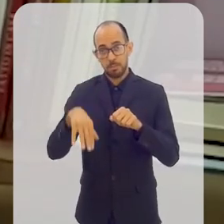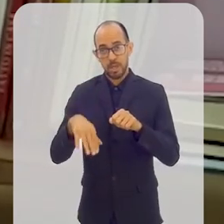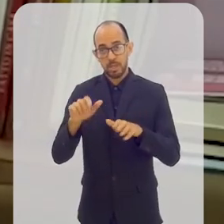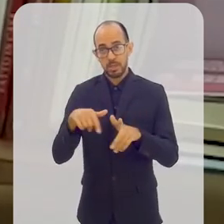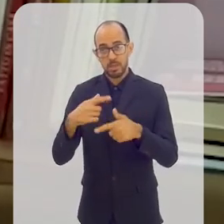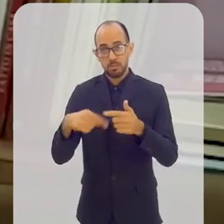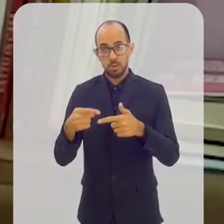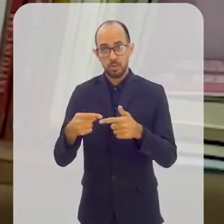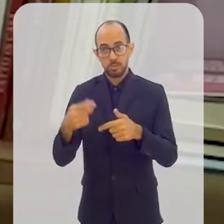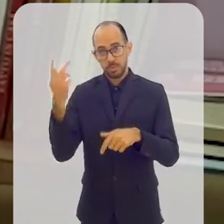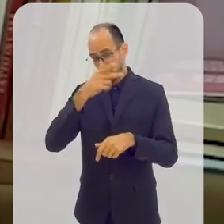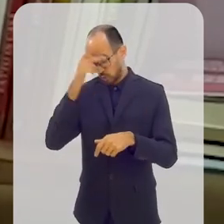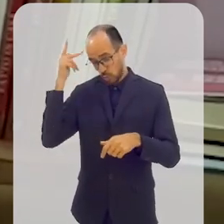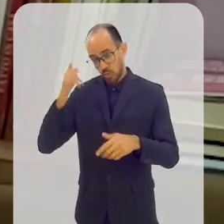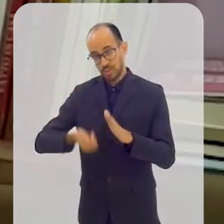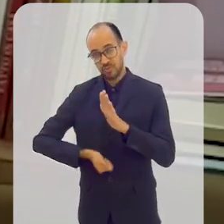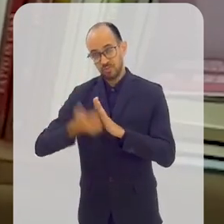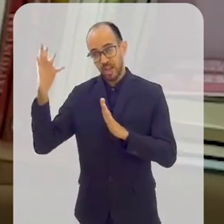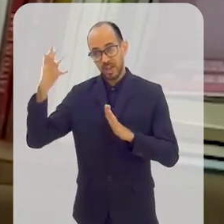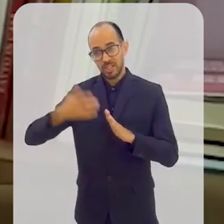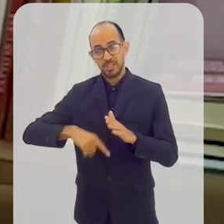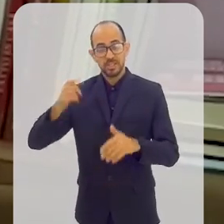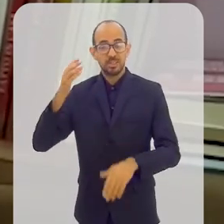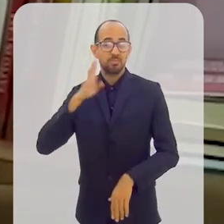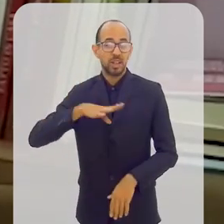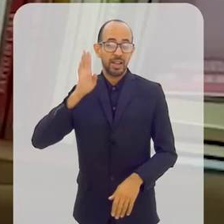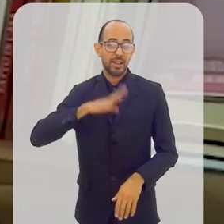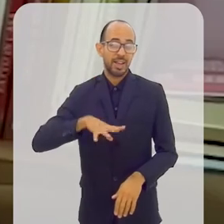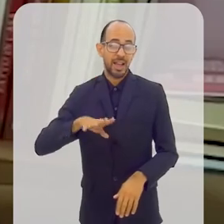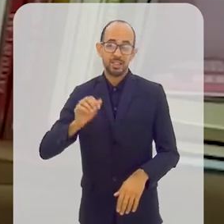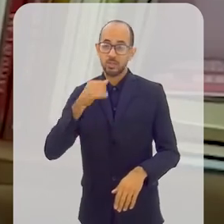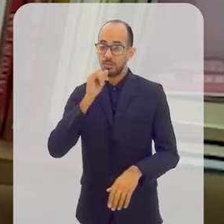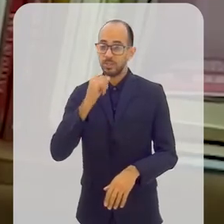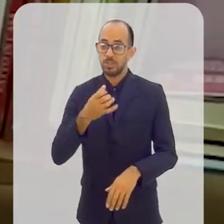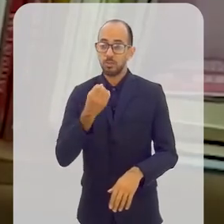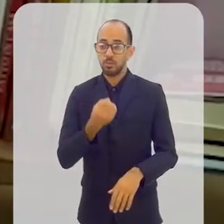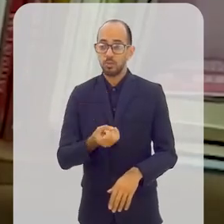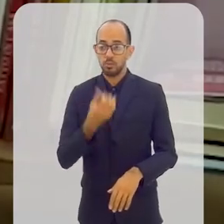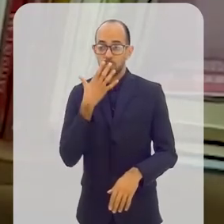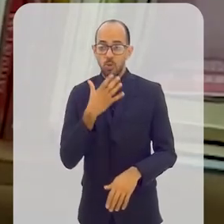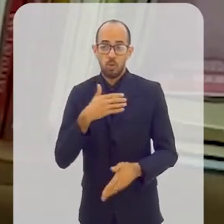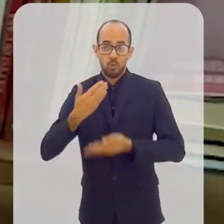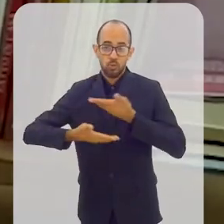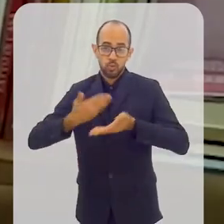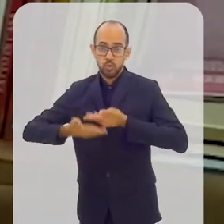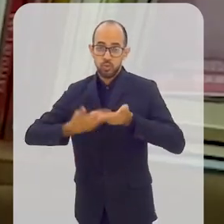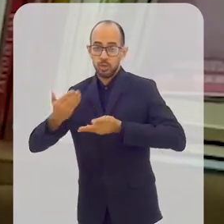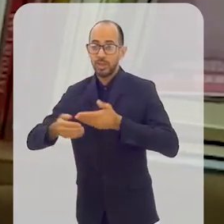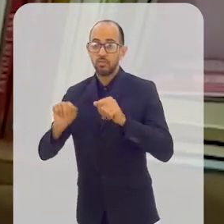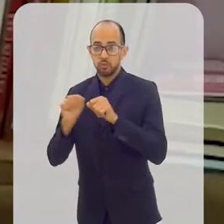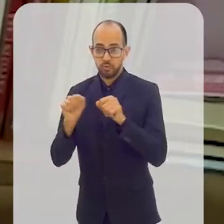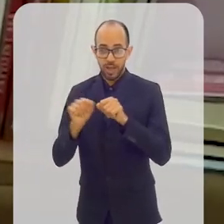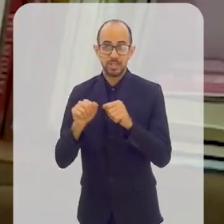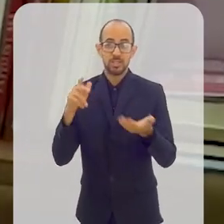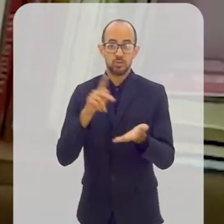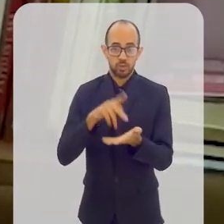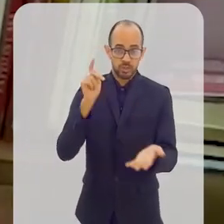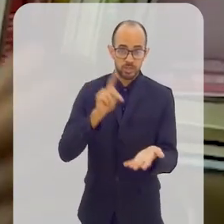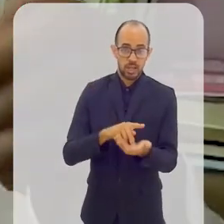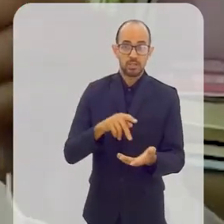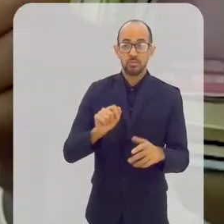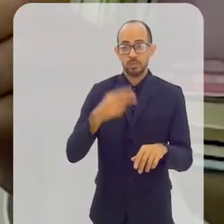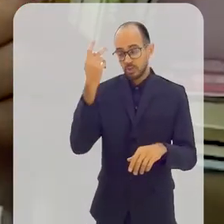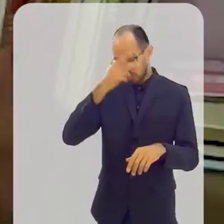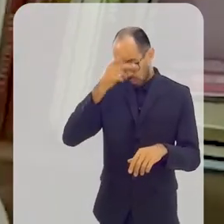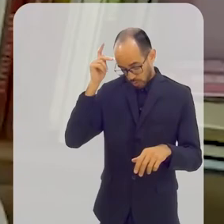ser rodeado com pessoas muito, muito, muito legais, com uma energia muito, muito legal, pessoas que fazem, pessoas